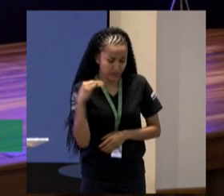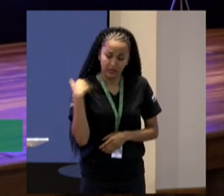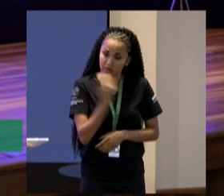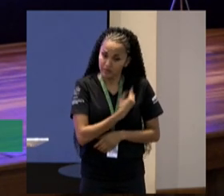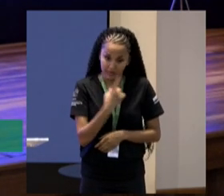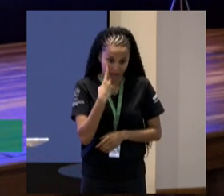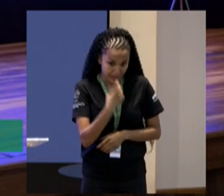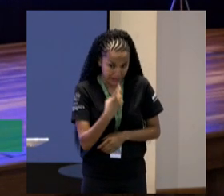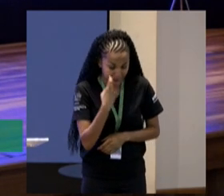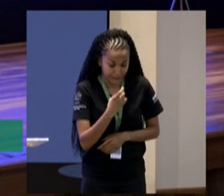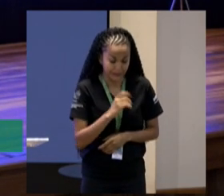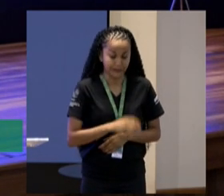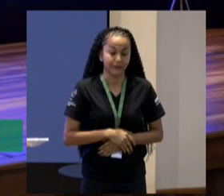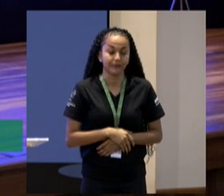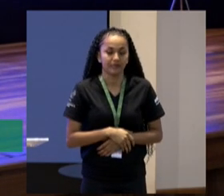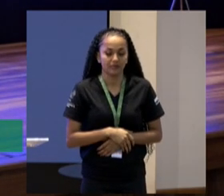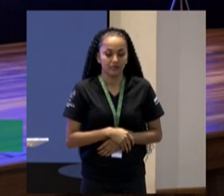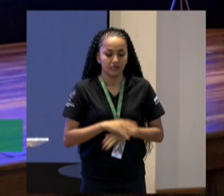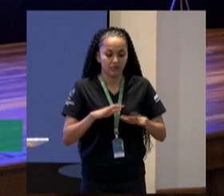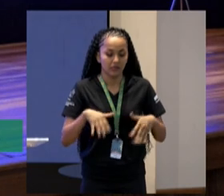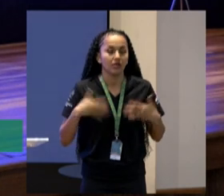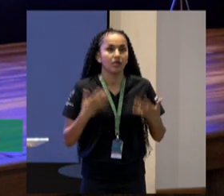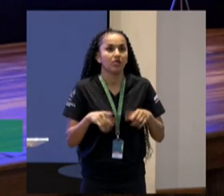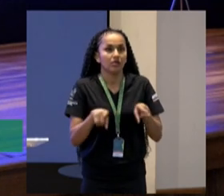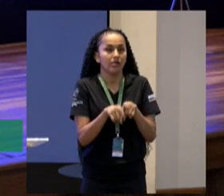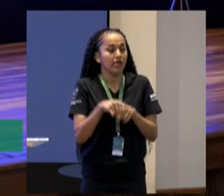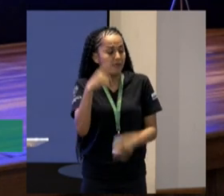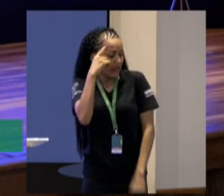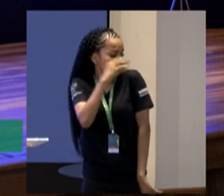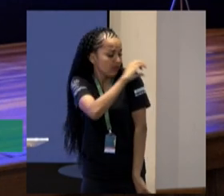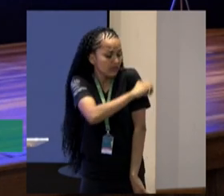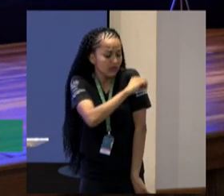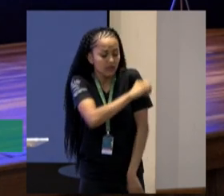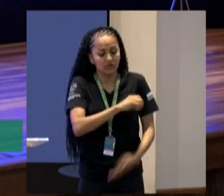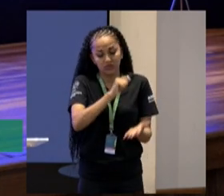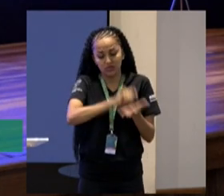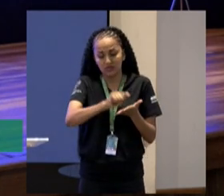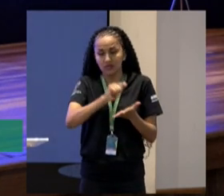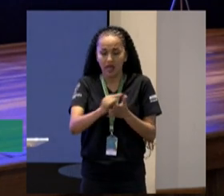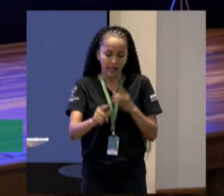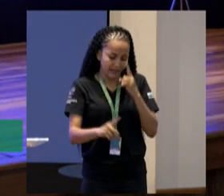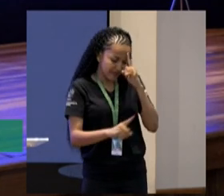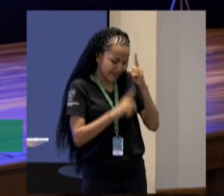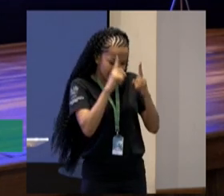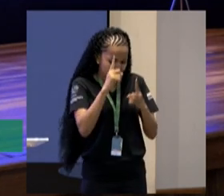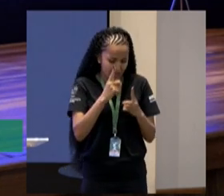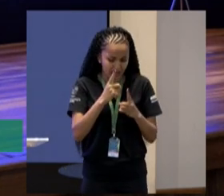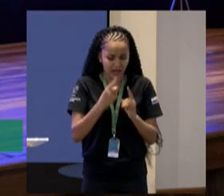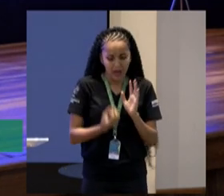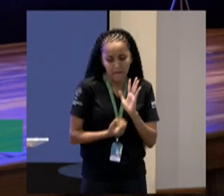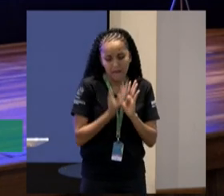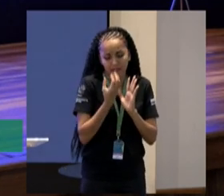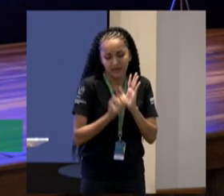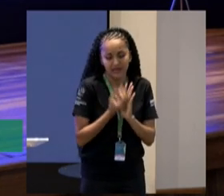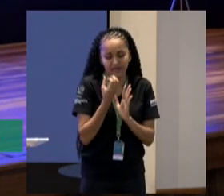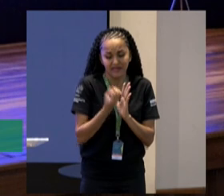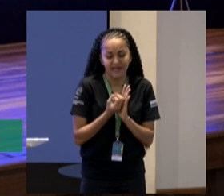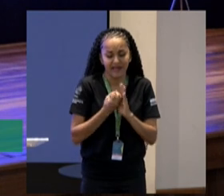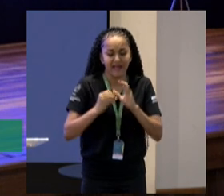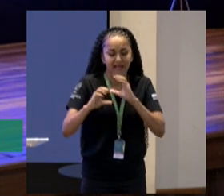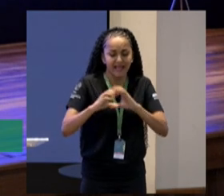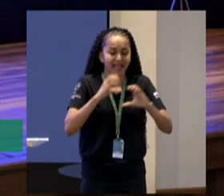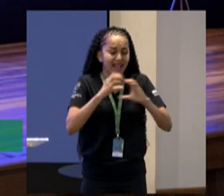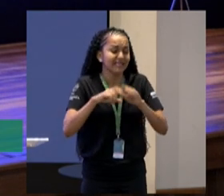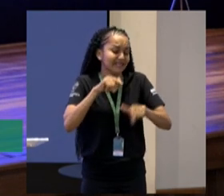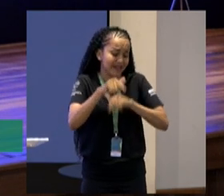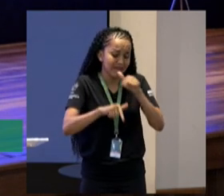bem interessante. Aí a gente pensa uma oficina também de escrita criativa, poesia da canção. A gente trabalha com Nara